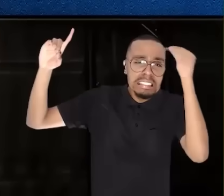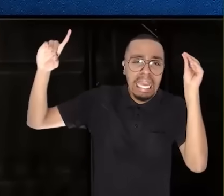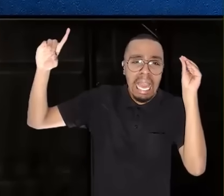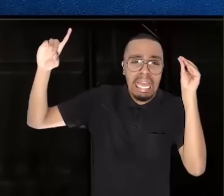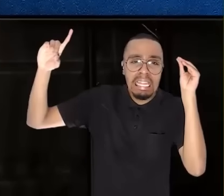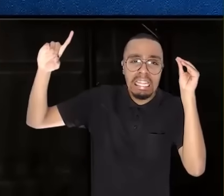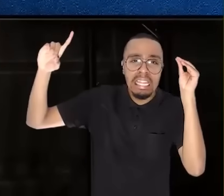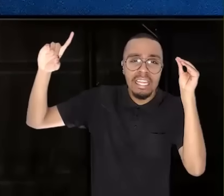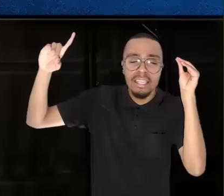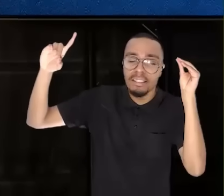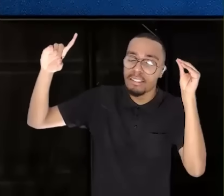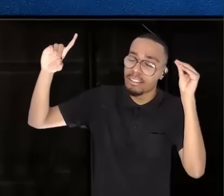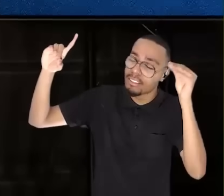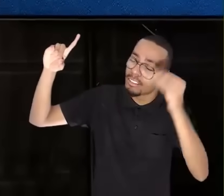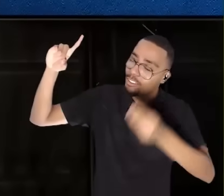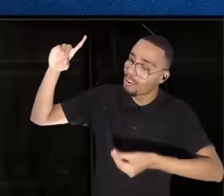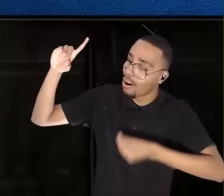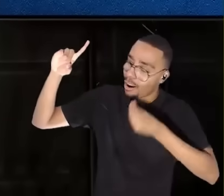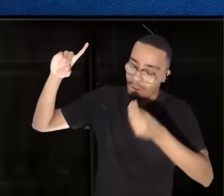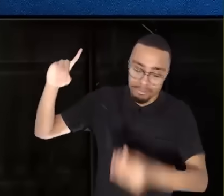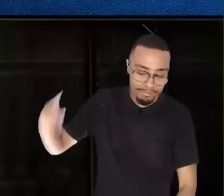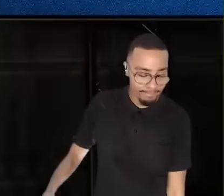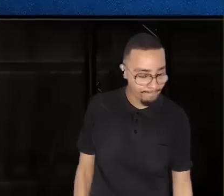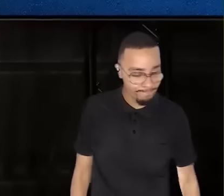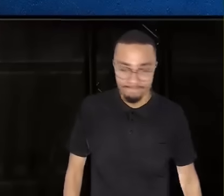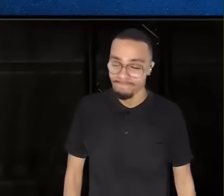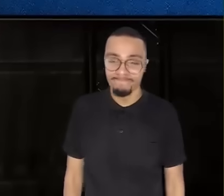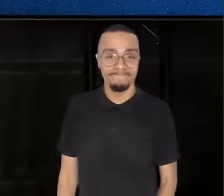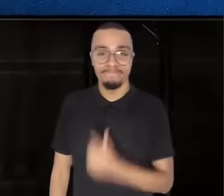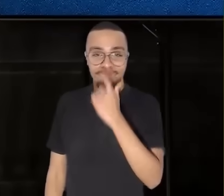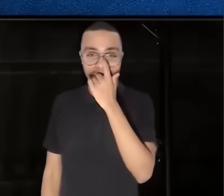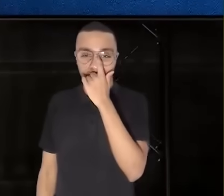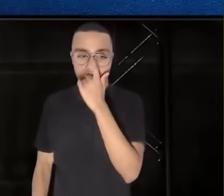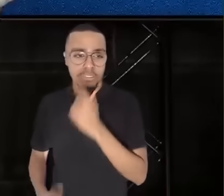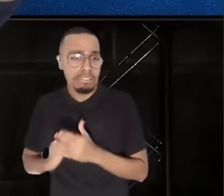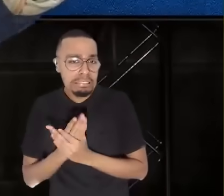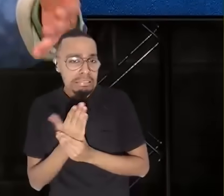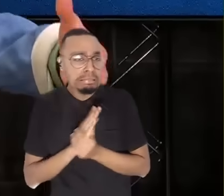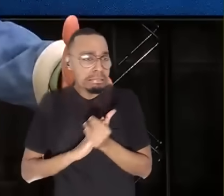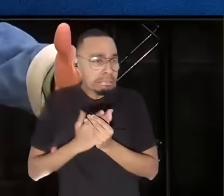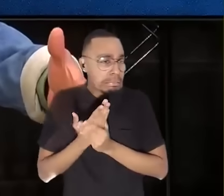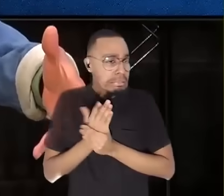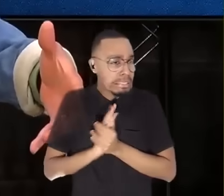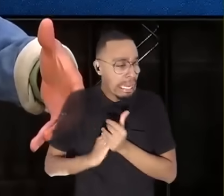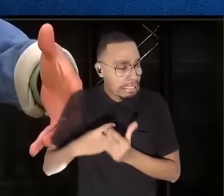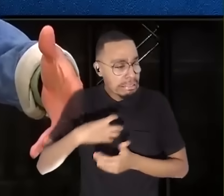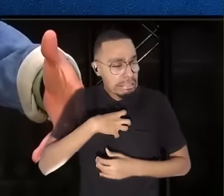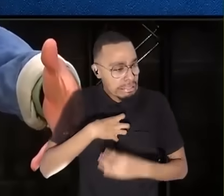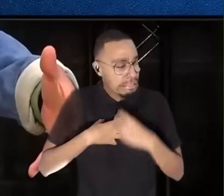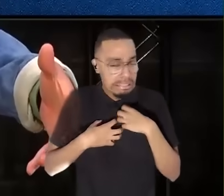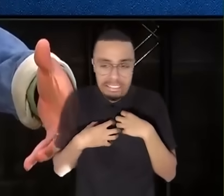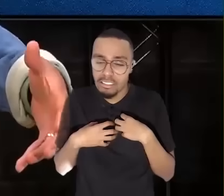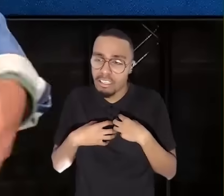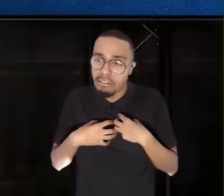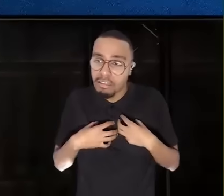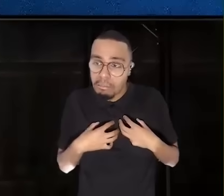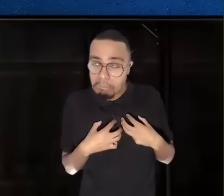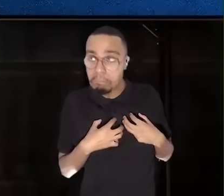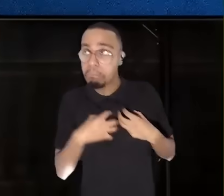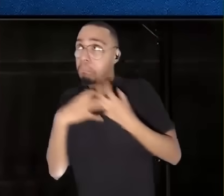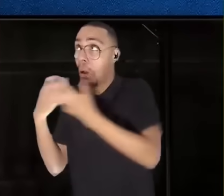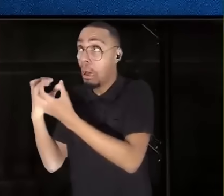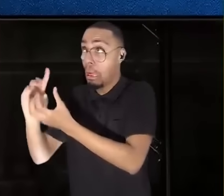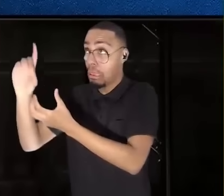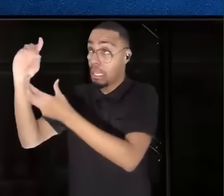coisa. Todas as vezes que nós estamos incomodados, nós tentamos incomodar a Deus com os nossos incômodos, dizendo a